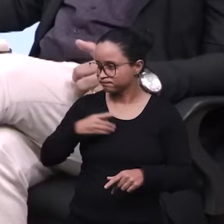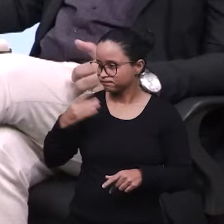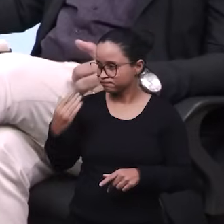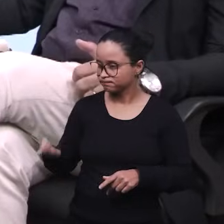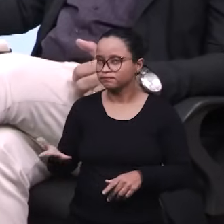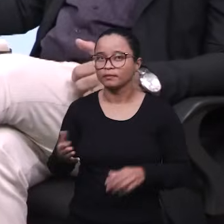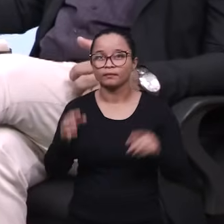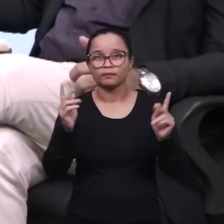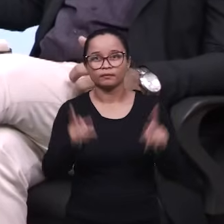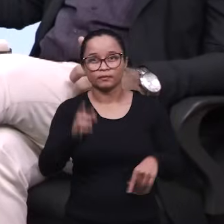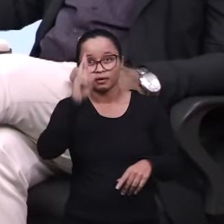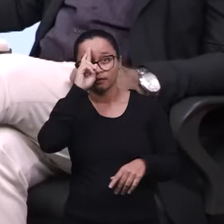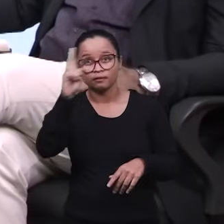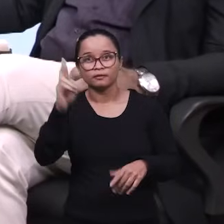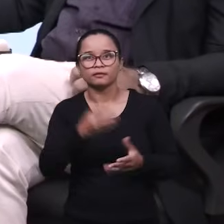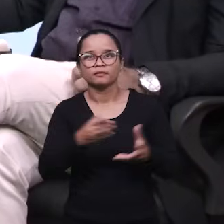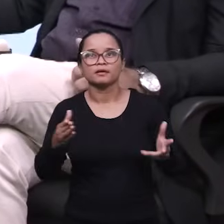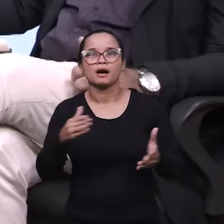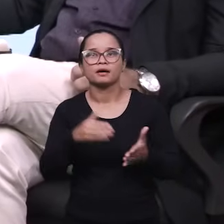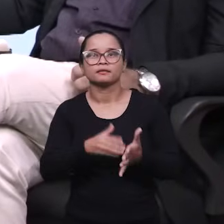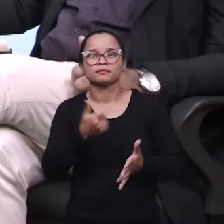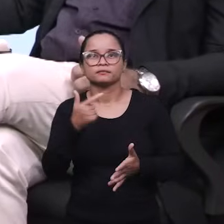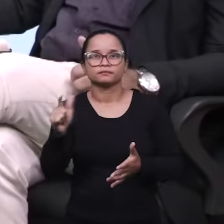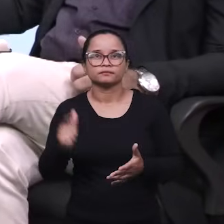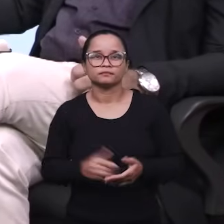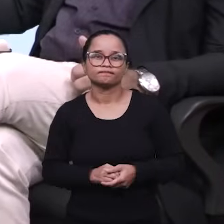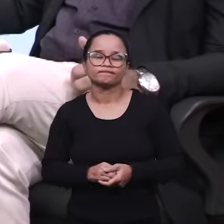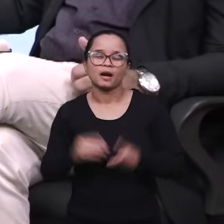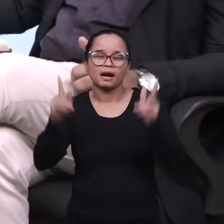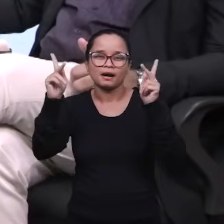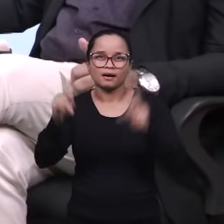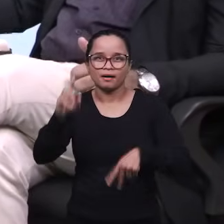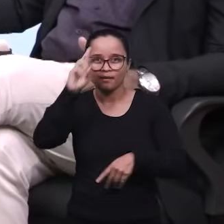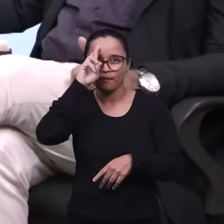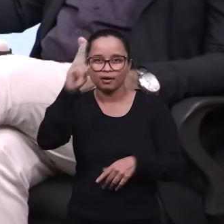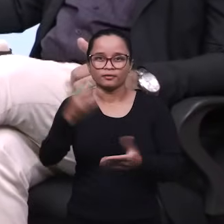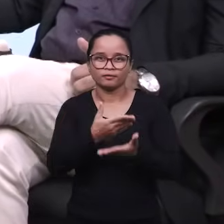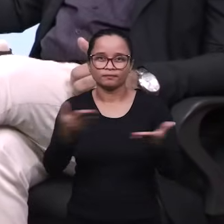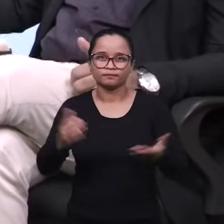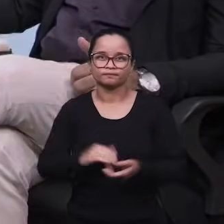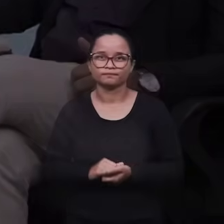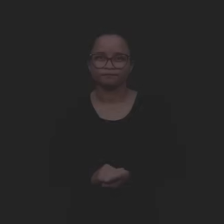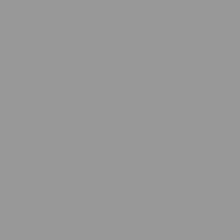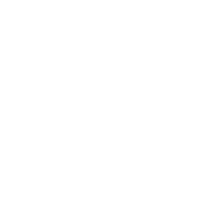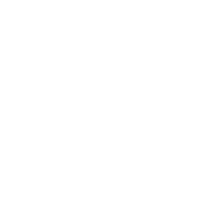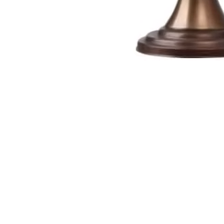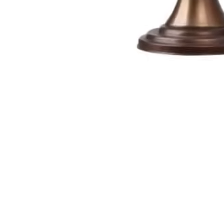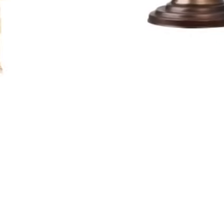os irmãos. Até o próximo episódio. A paz do Senhor a todos.